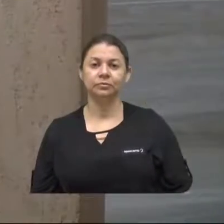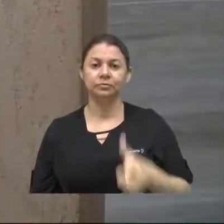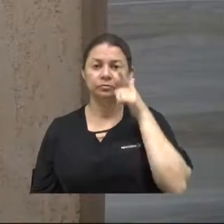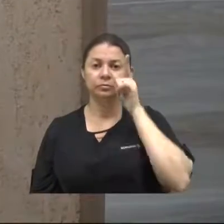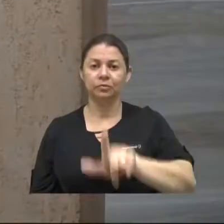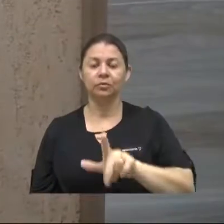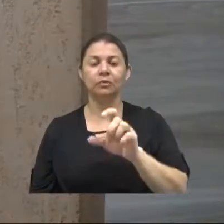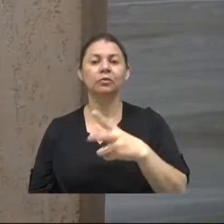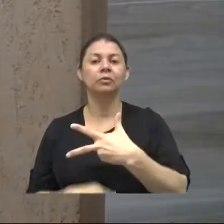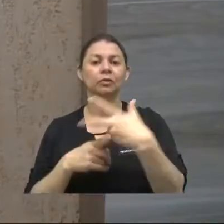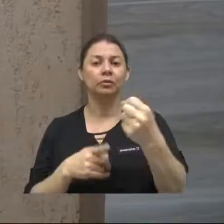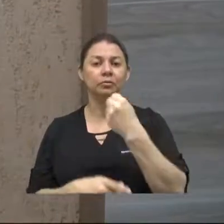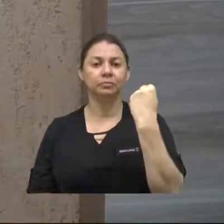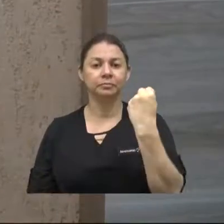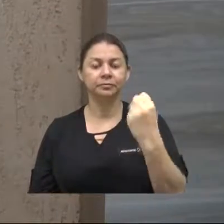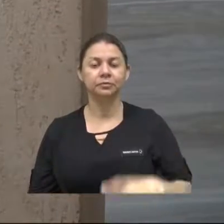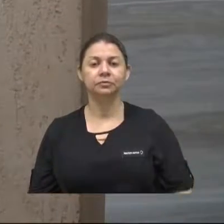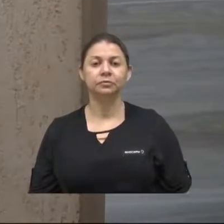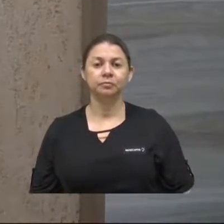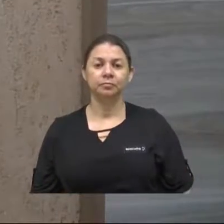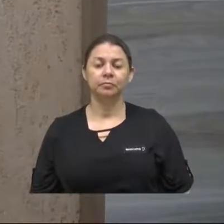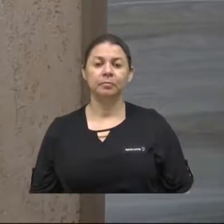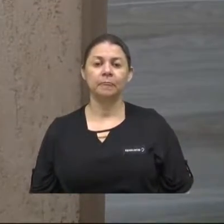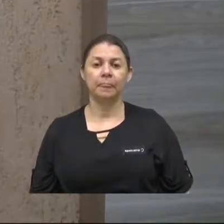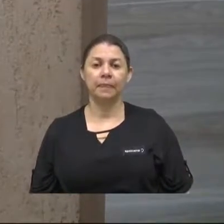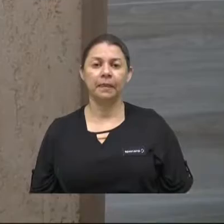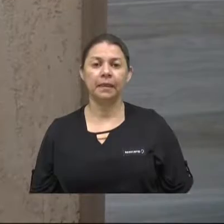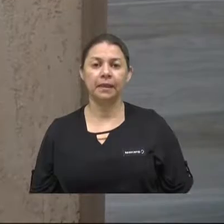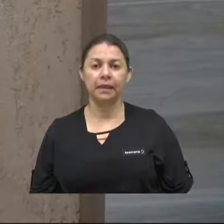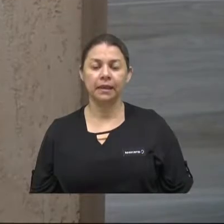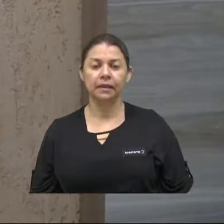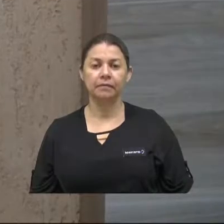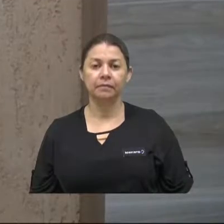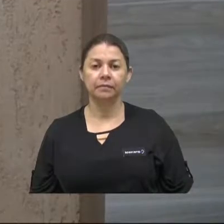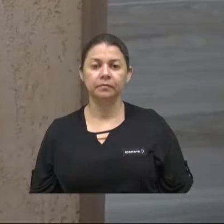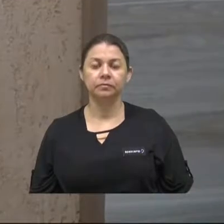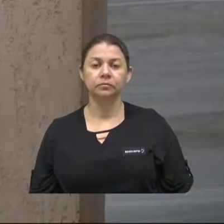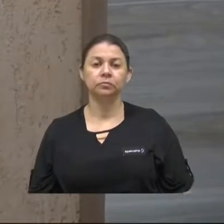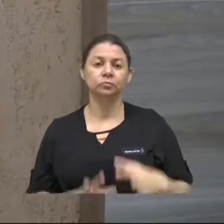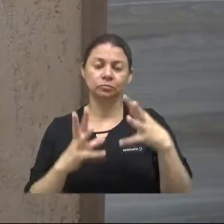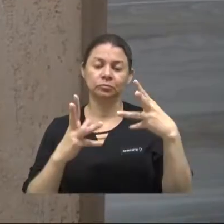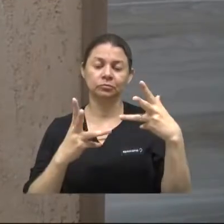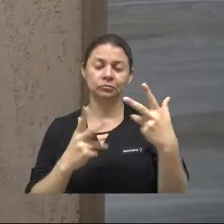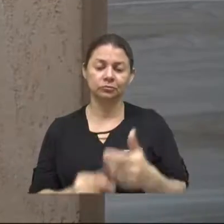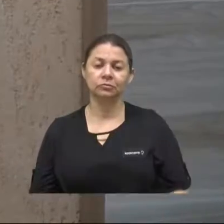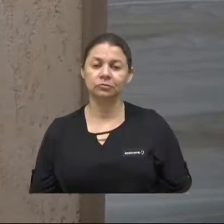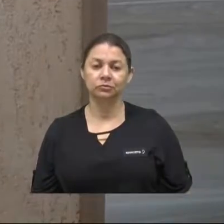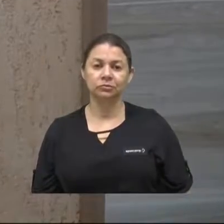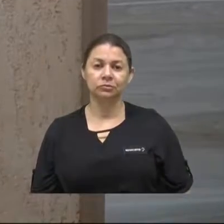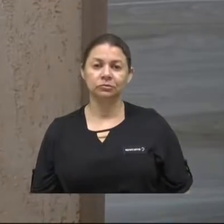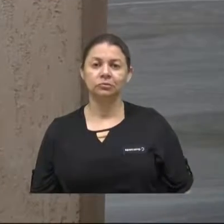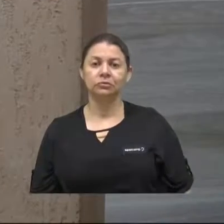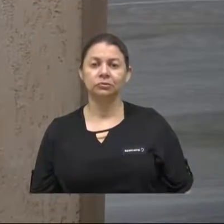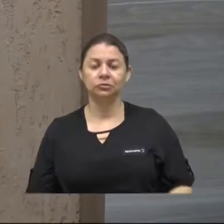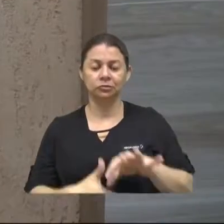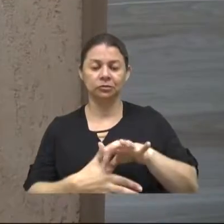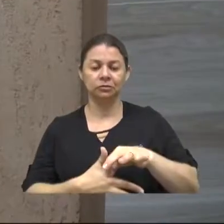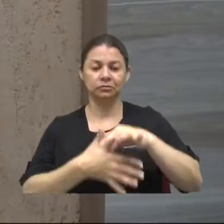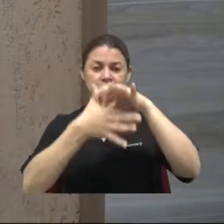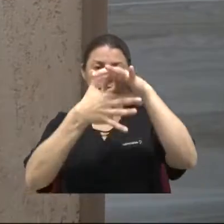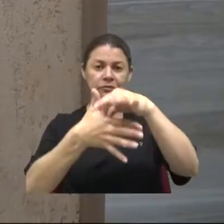a mesa diretora e ele foi vencedor. Eu, como um amante da democracia, entendo que assim foi feito